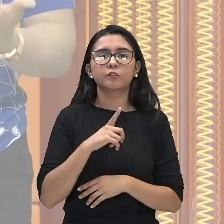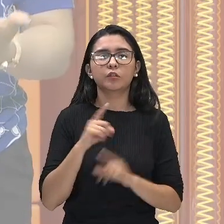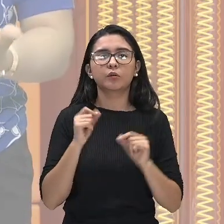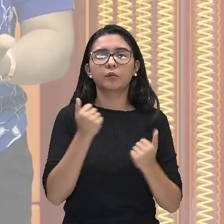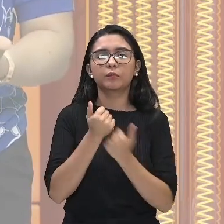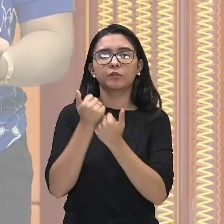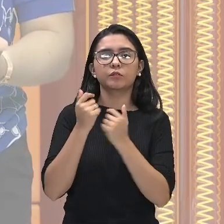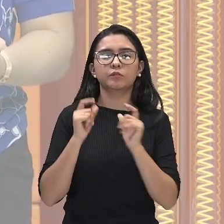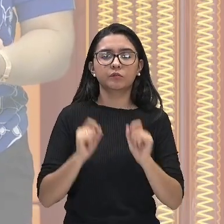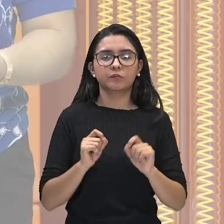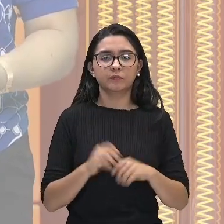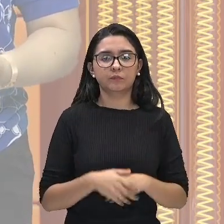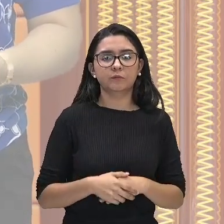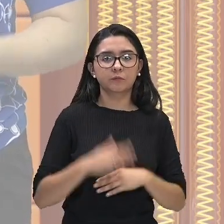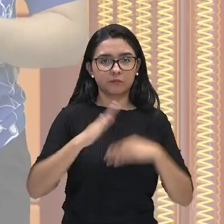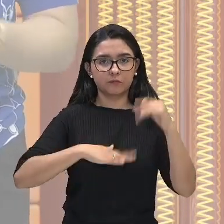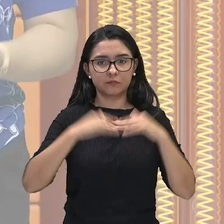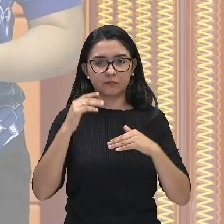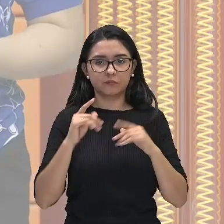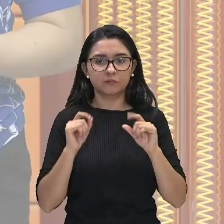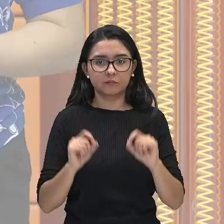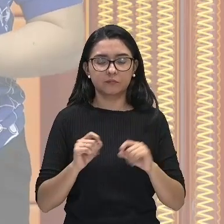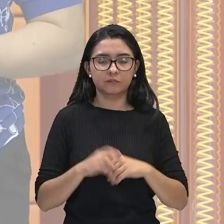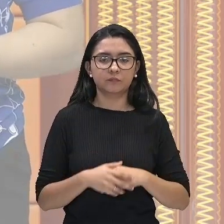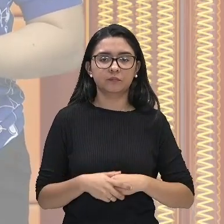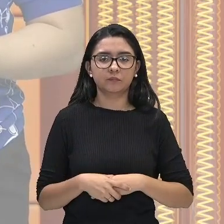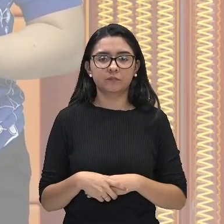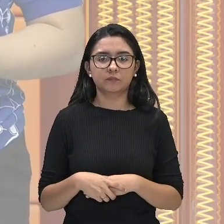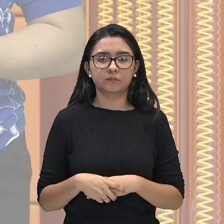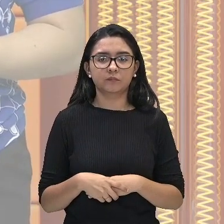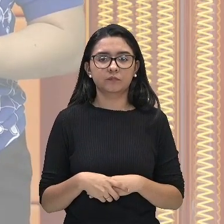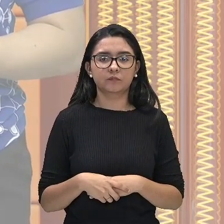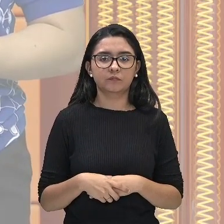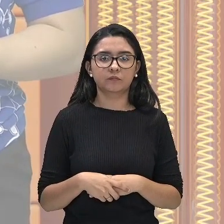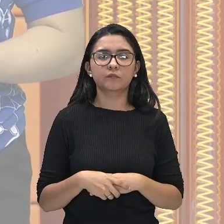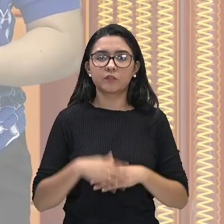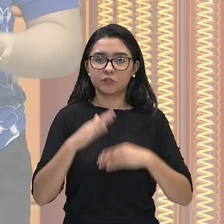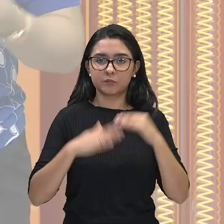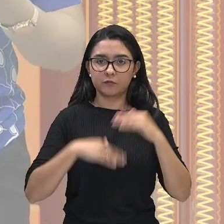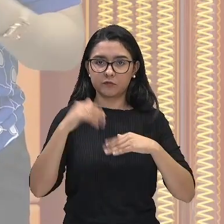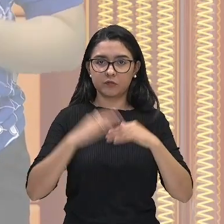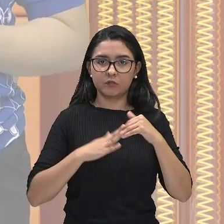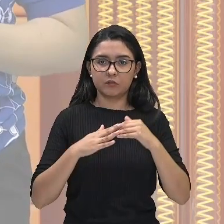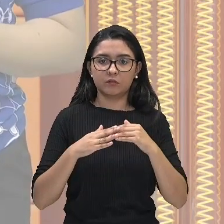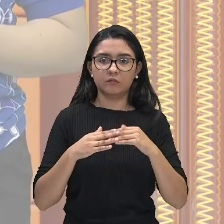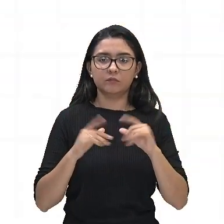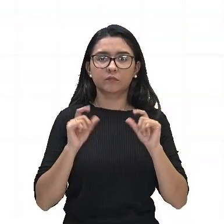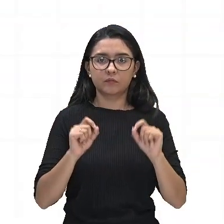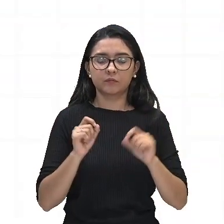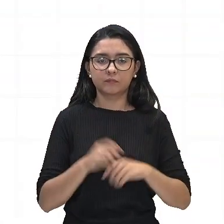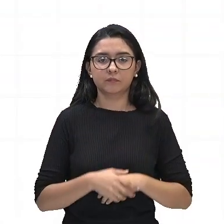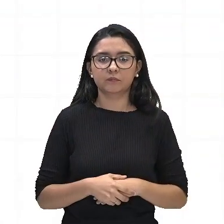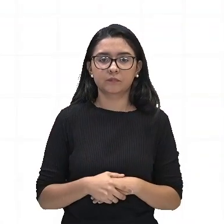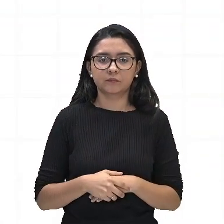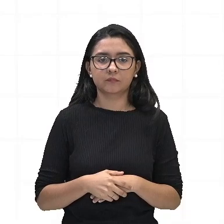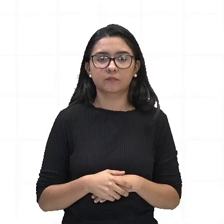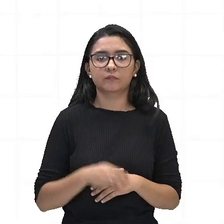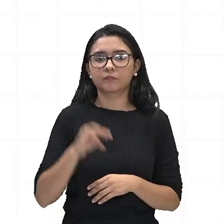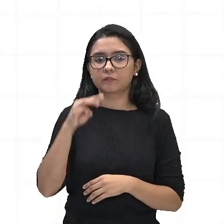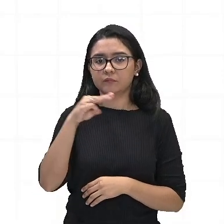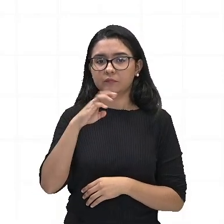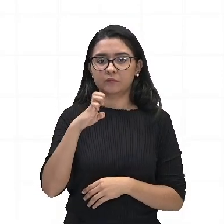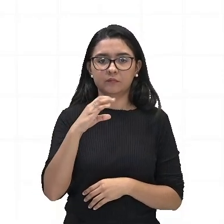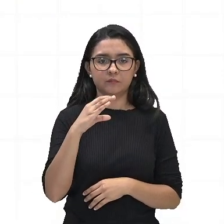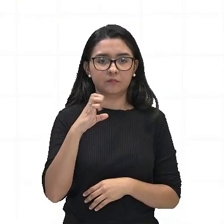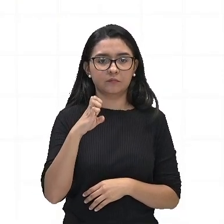apoio de benfeitores. Quem eram esses benfeitores desses pintores renascentistas? Os mecenas. Observem aí,